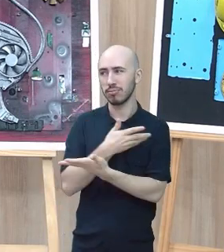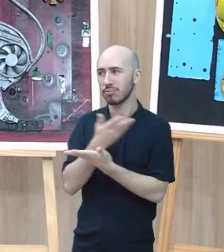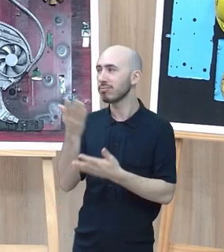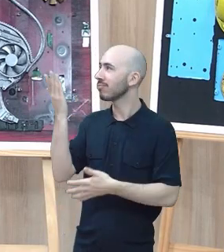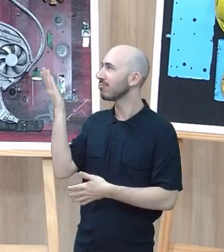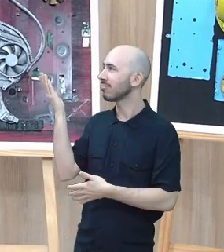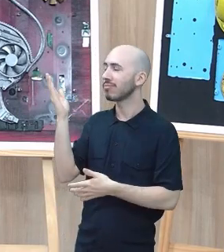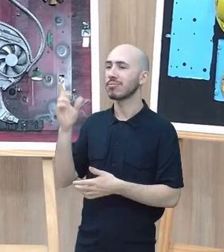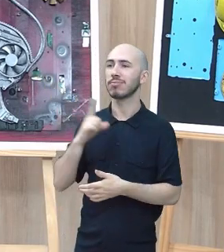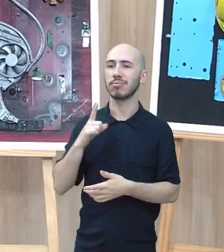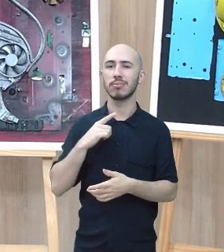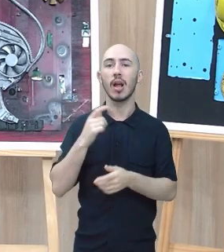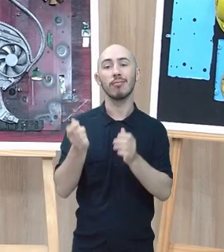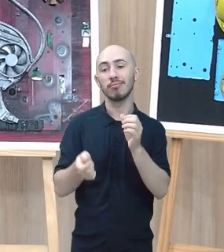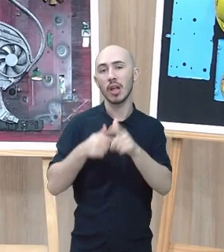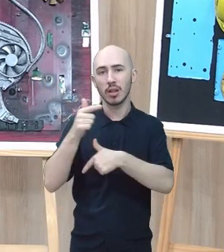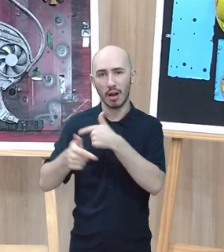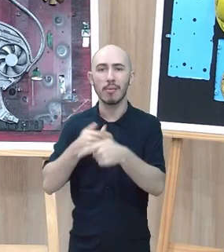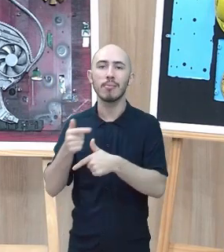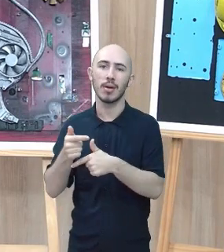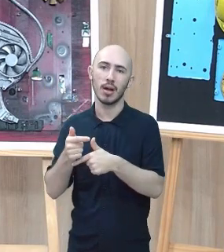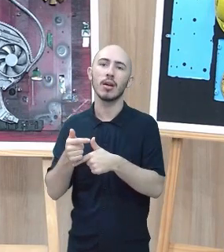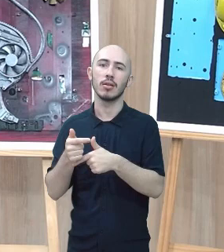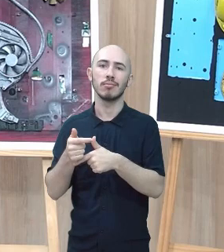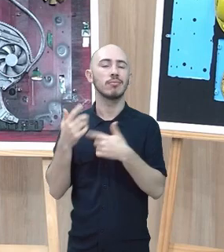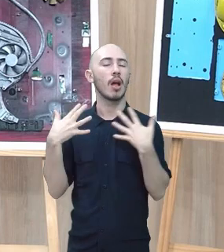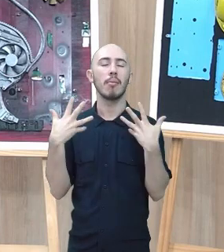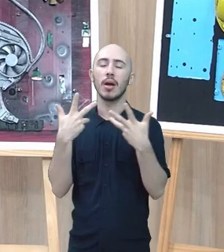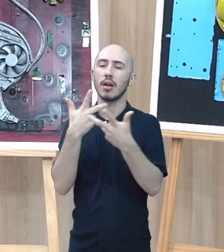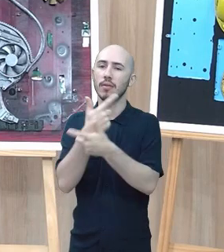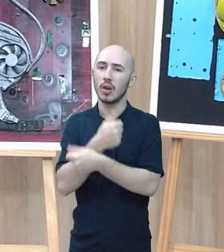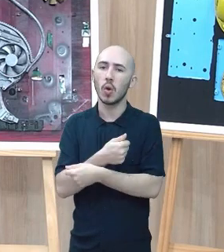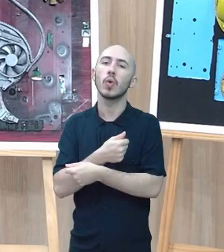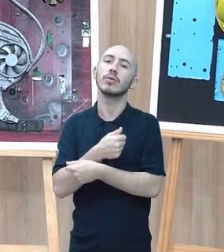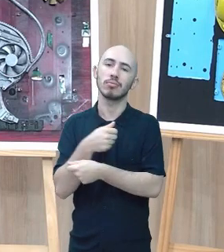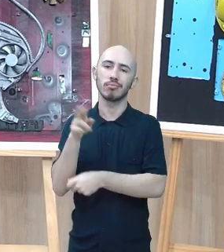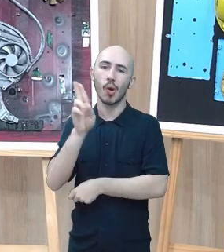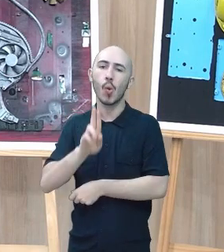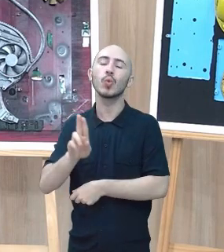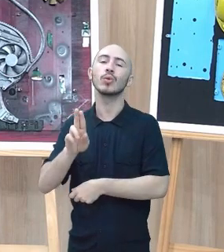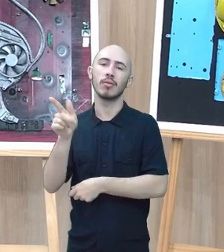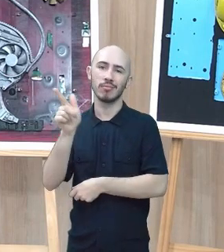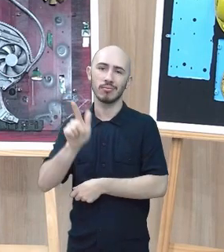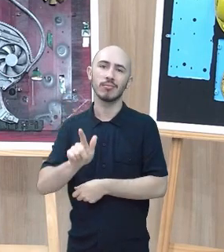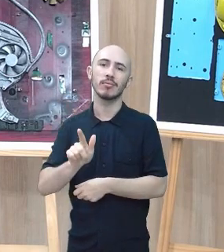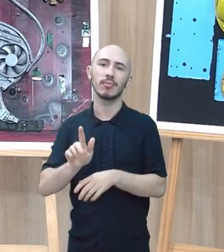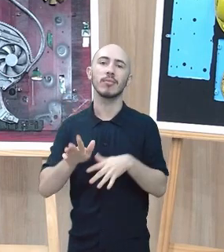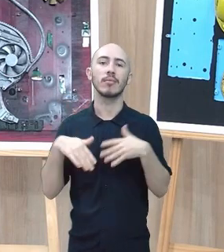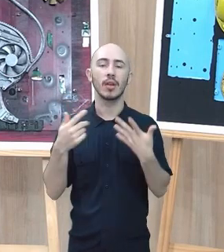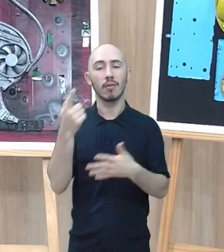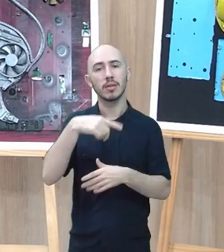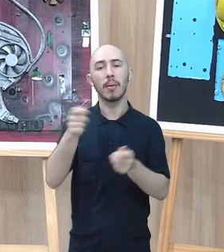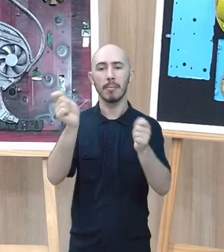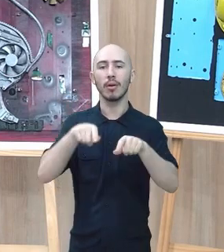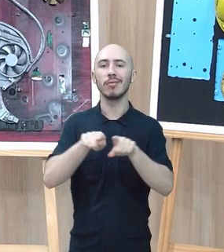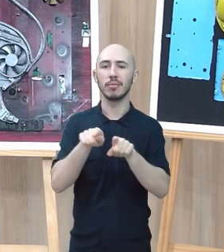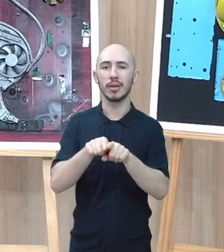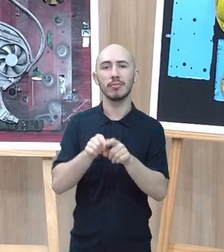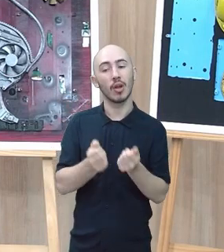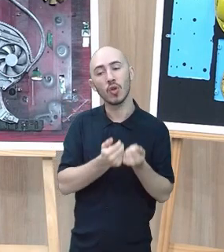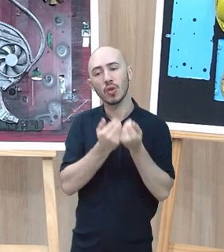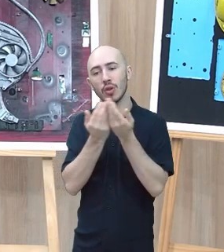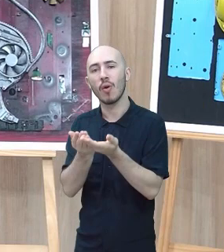da Djanice, desse trabalho que elas fazem belíssimo da meta-reciclagem, você pode, certo? É só doar 1 quilo de